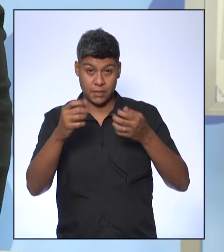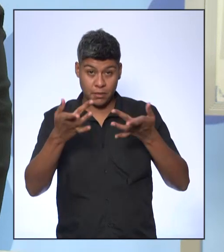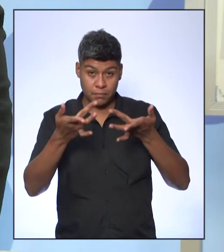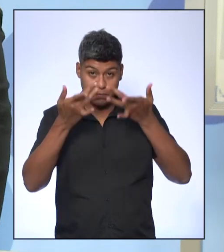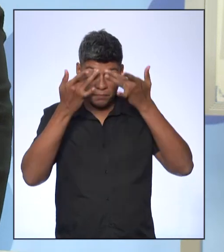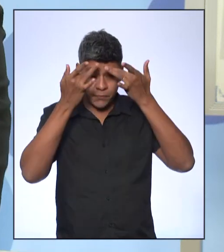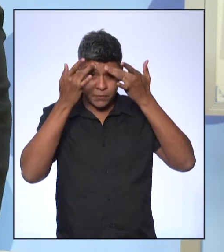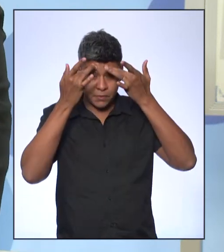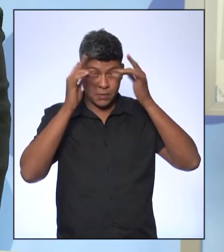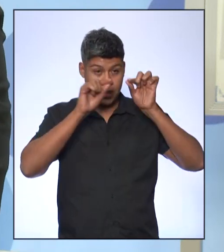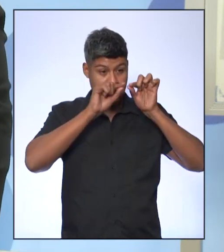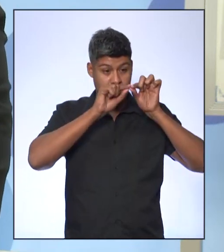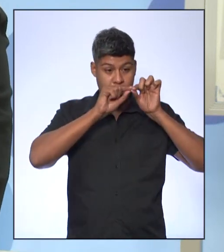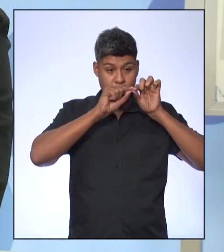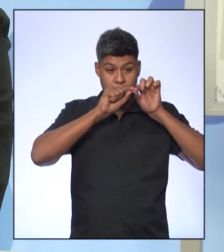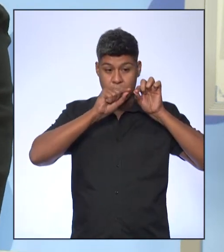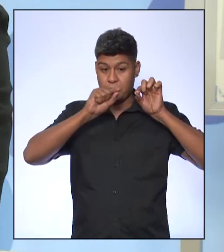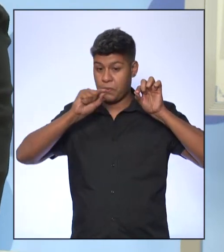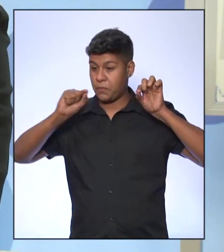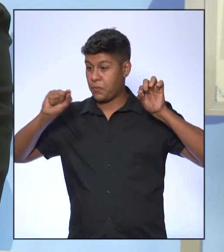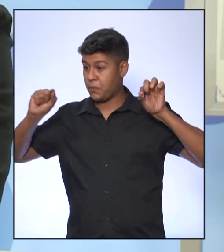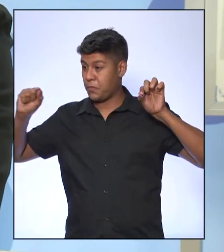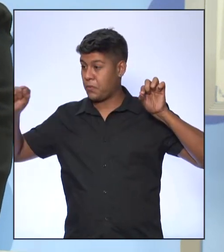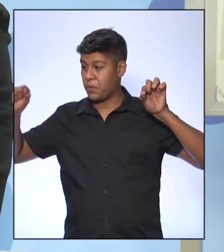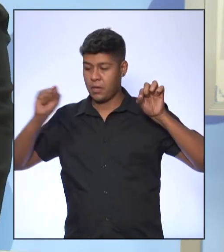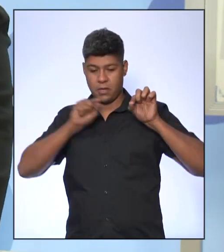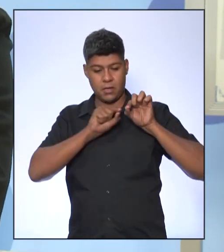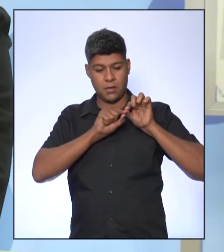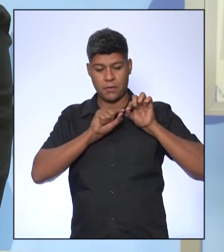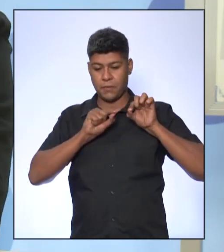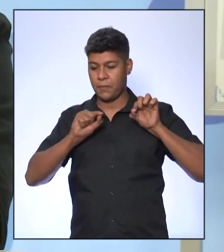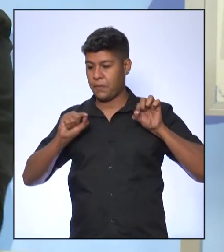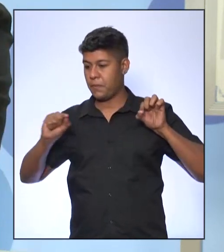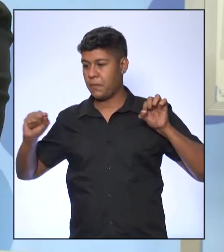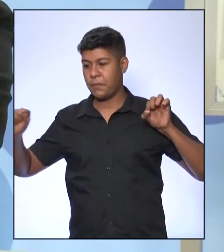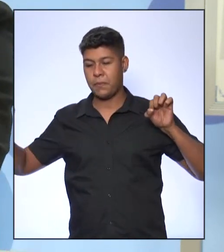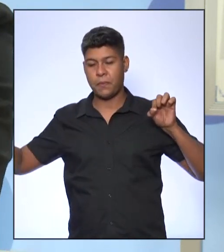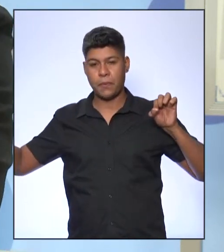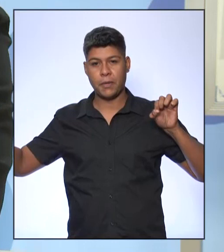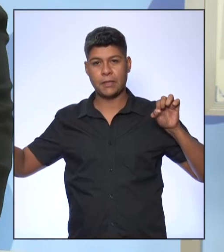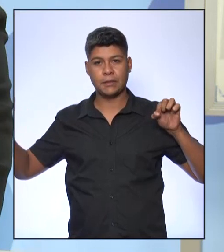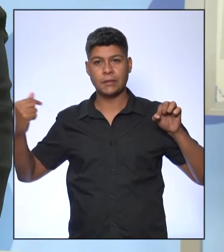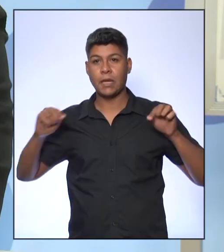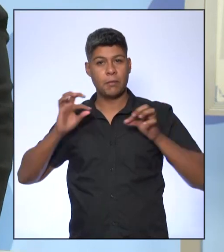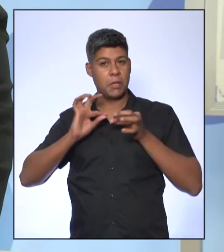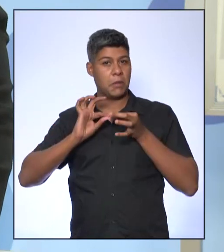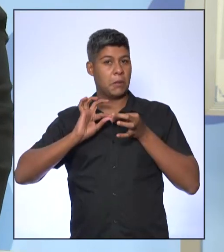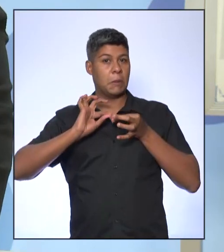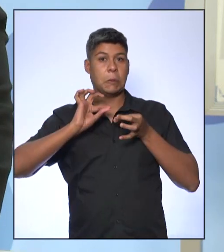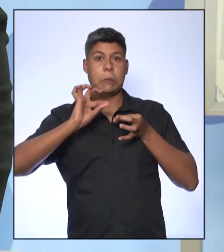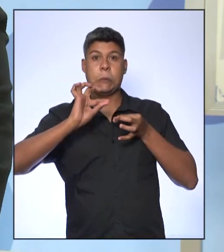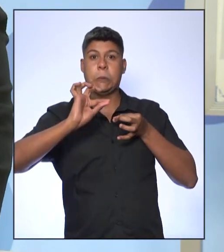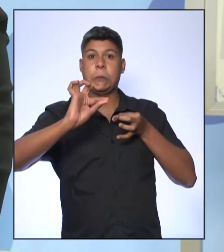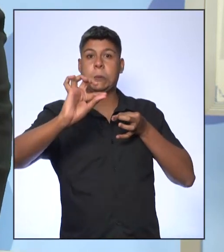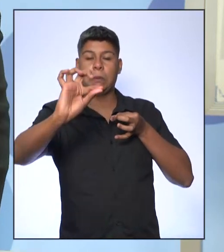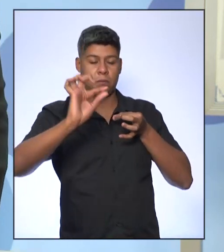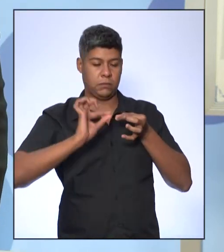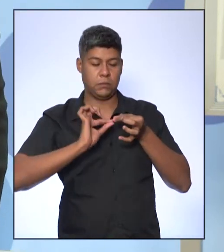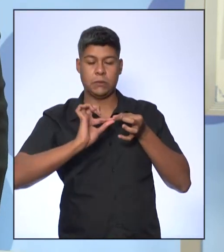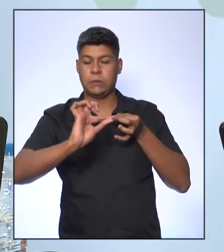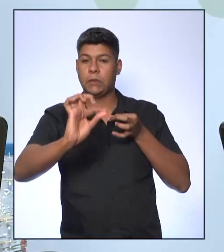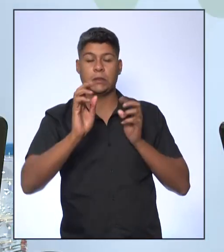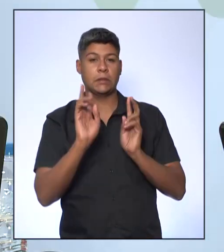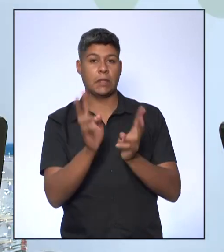no caderno. Retas paralelas não se cruzam, né? Elas sempre ao infinito continuam paralelas, né? Jonas,